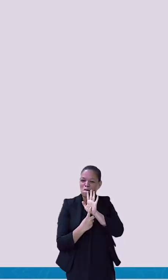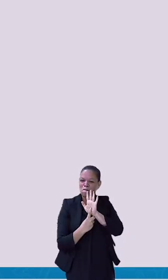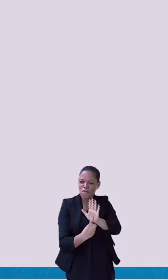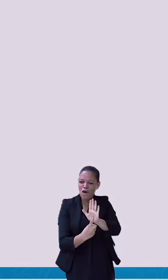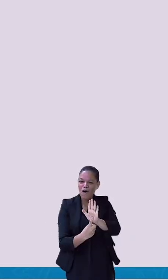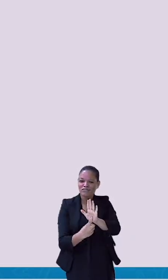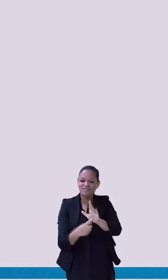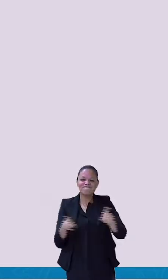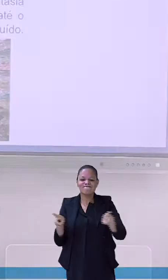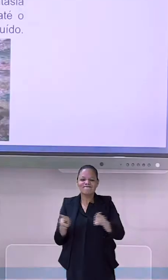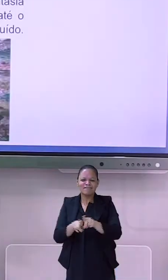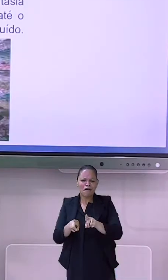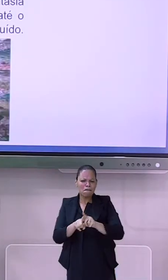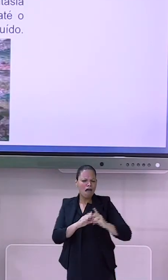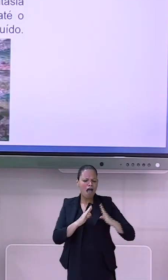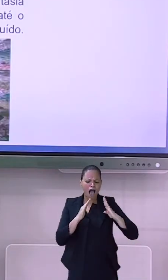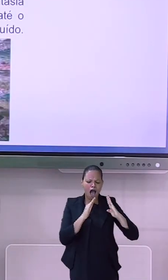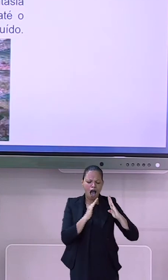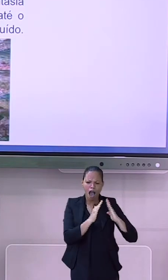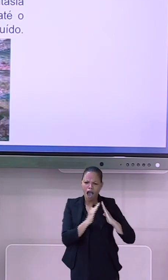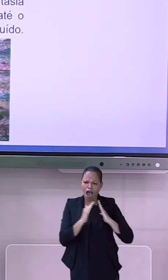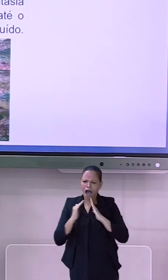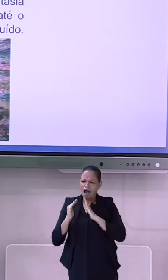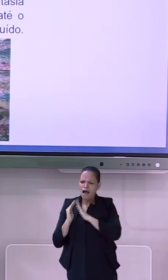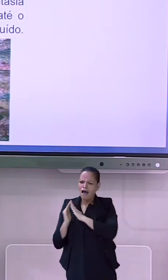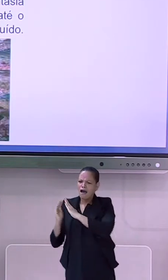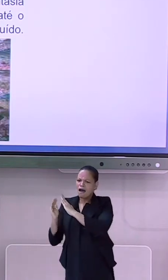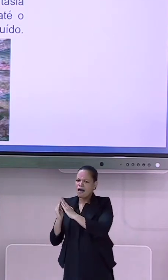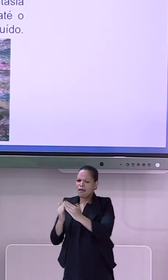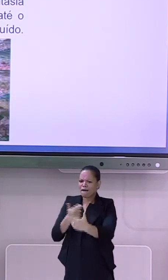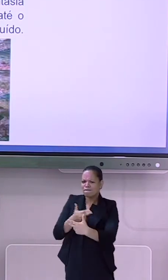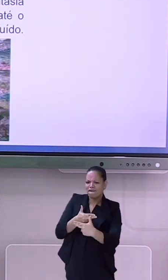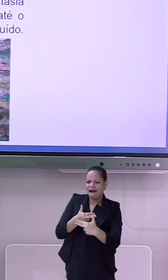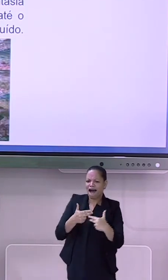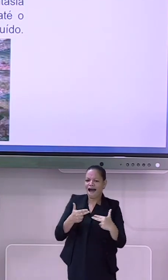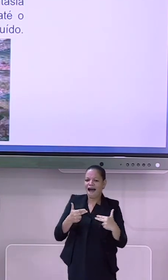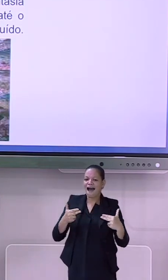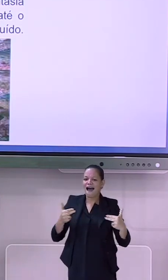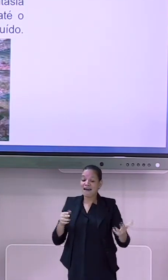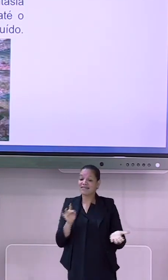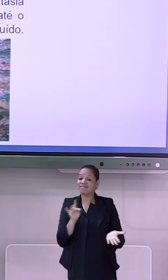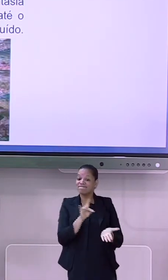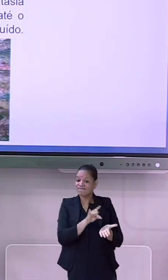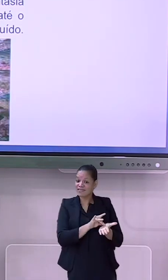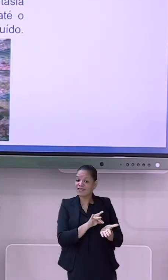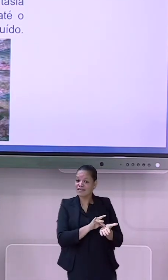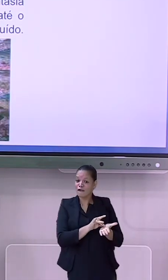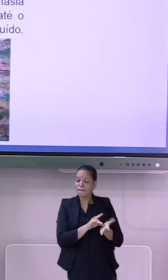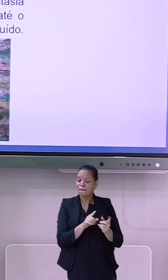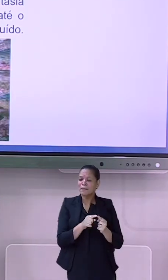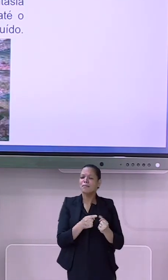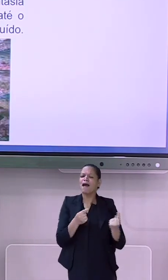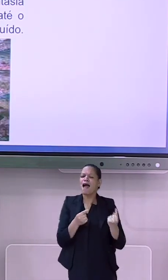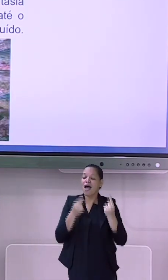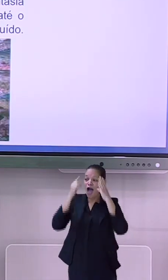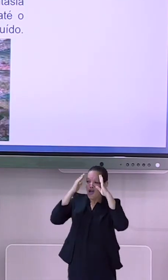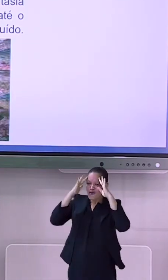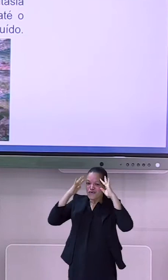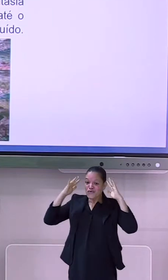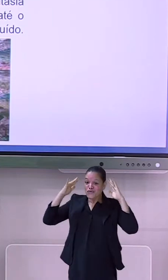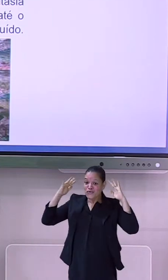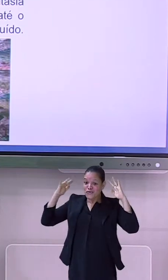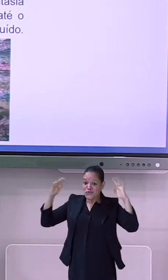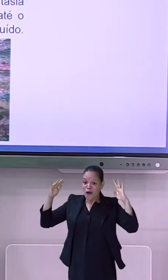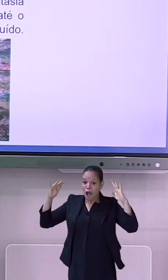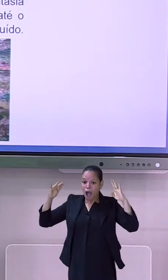menos ali aquela vila é a realidade. Já o que não, que é fantasia, aquele horizonte sem fim,